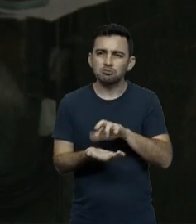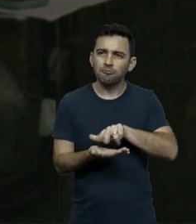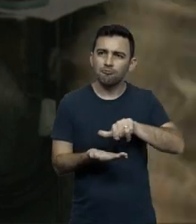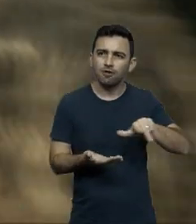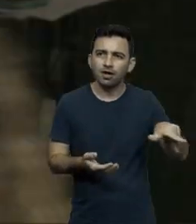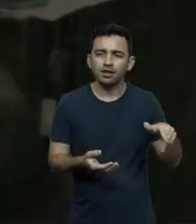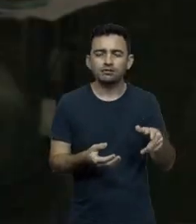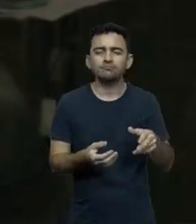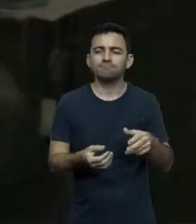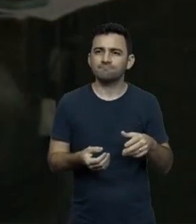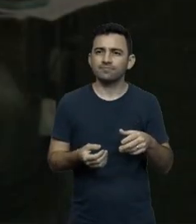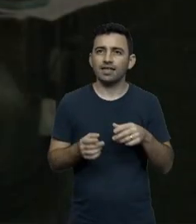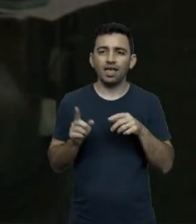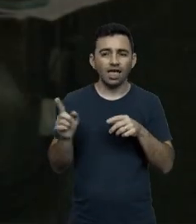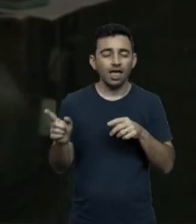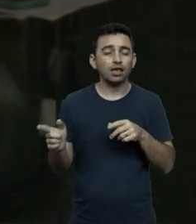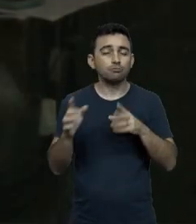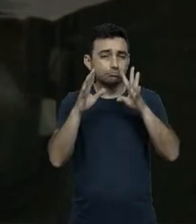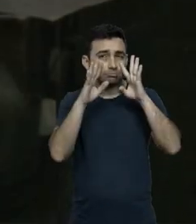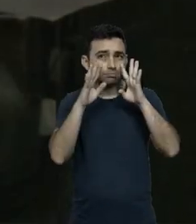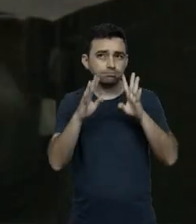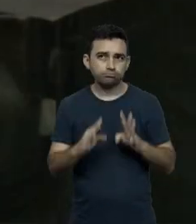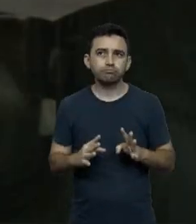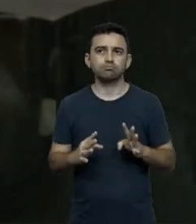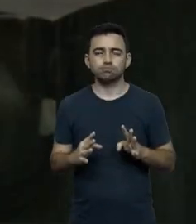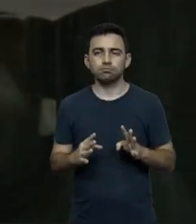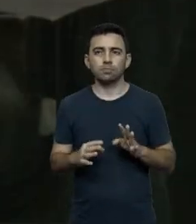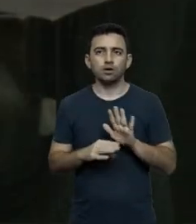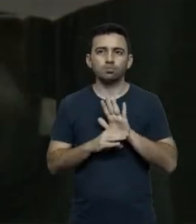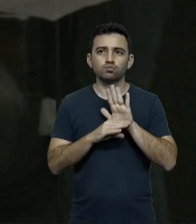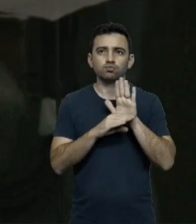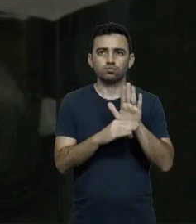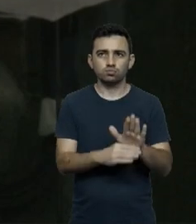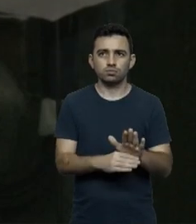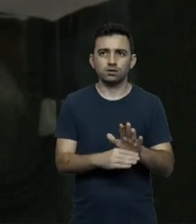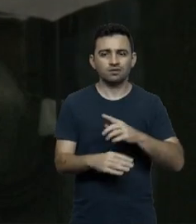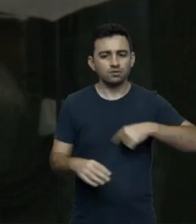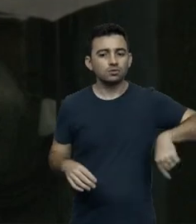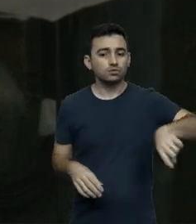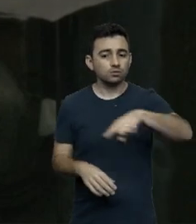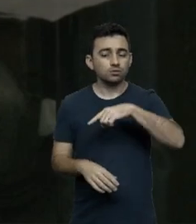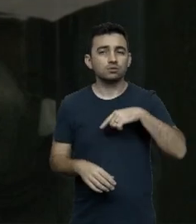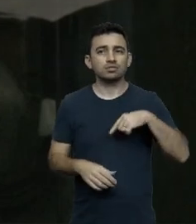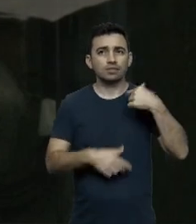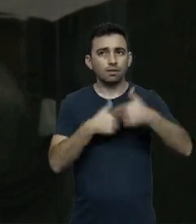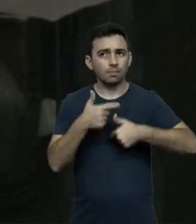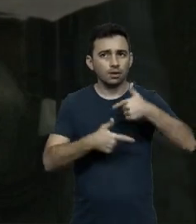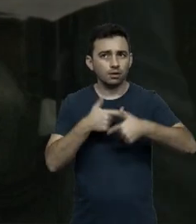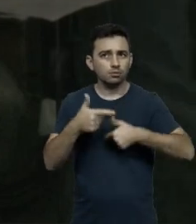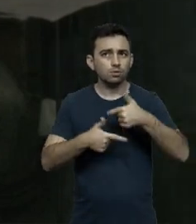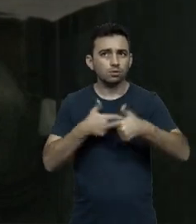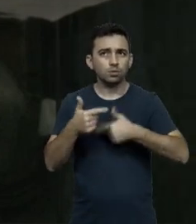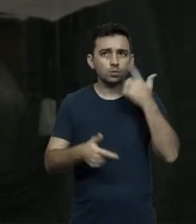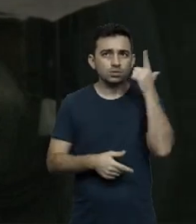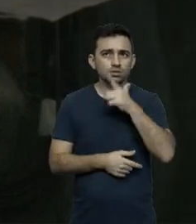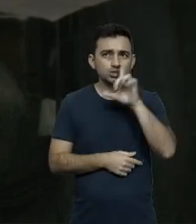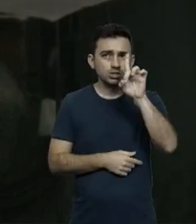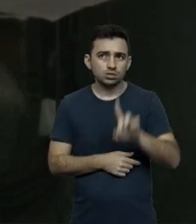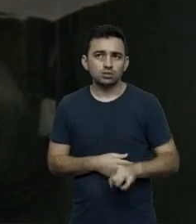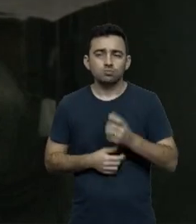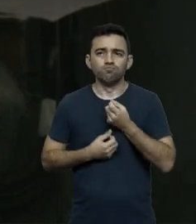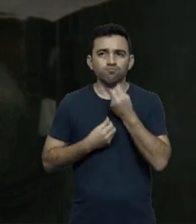tem dado oportunidade e para que os nossos trabalhadores tivessem o direito de